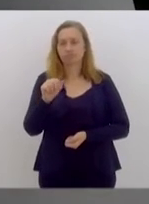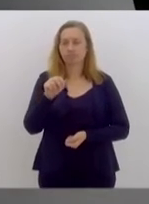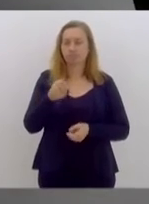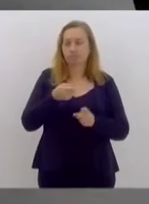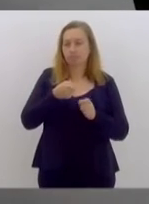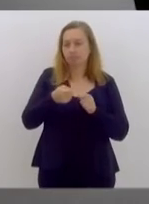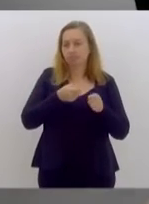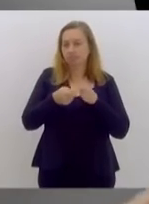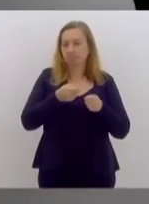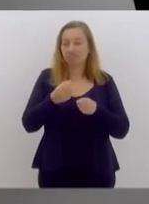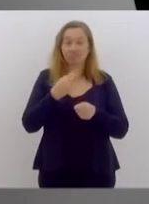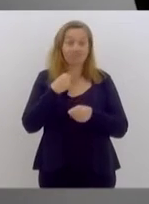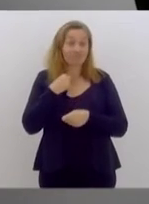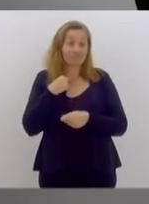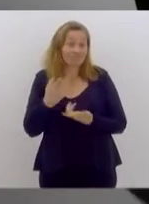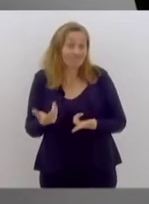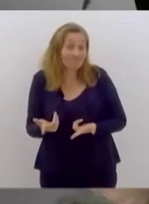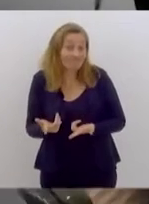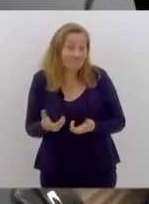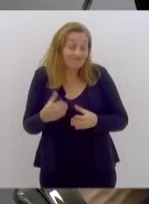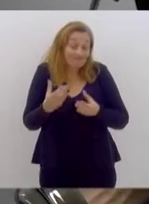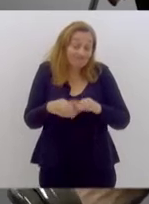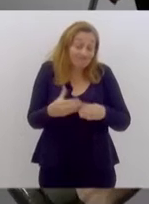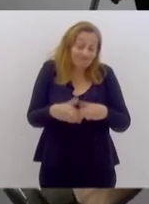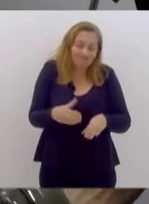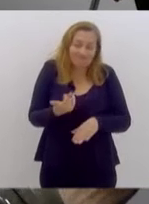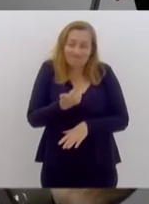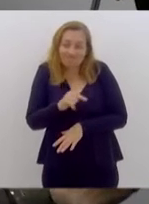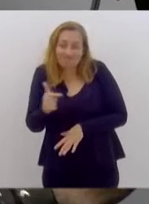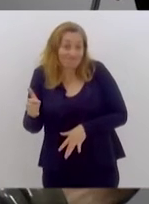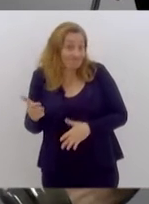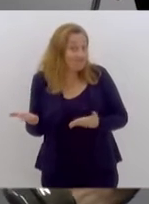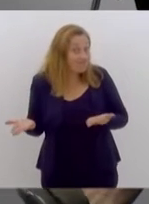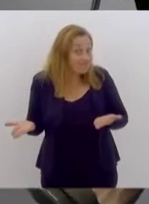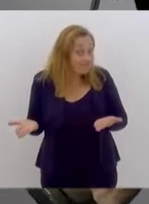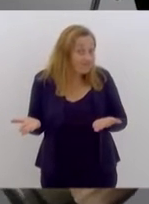pode regular visto concurso público inexistente